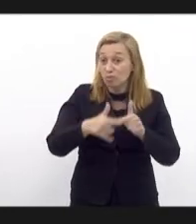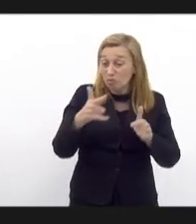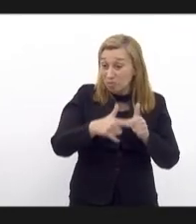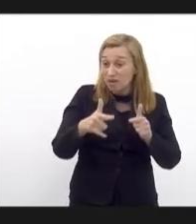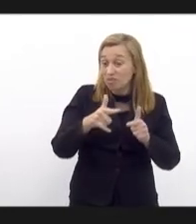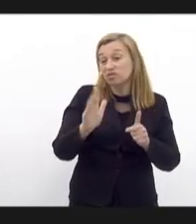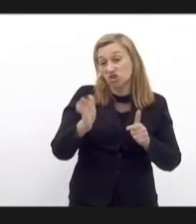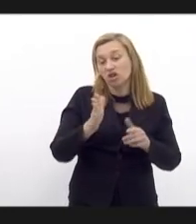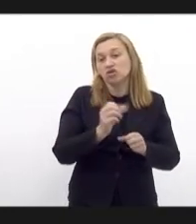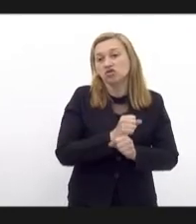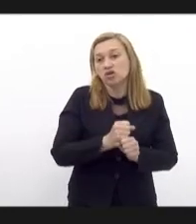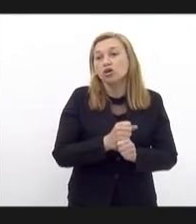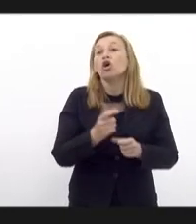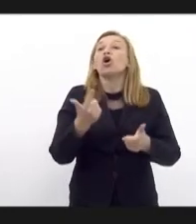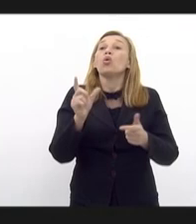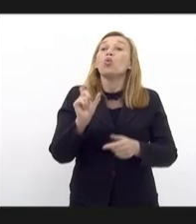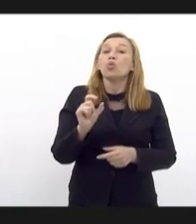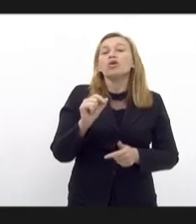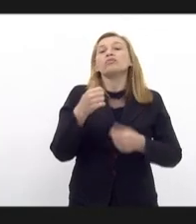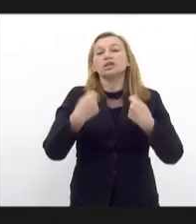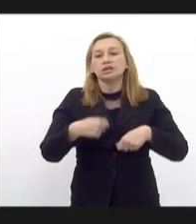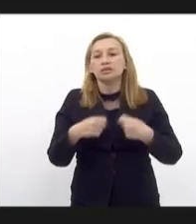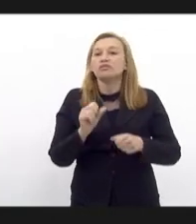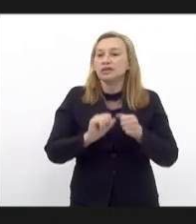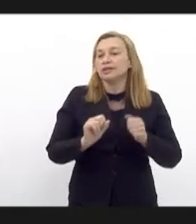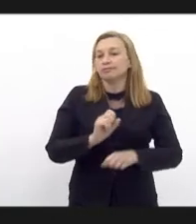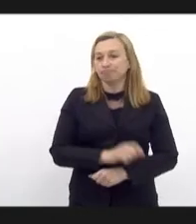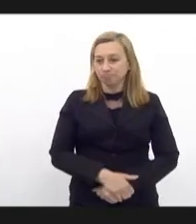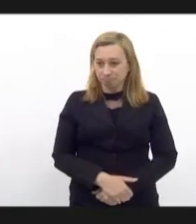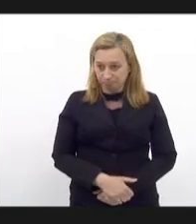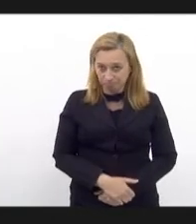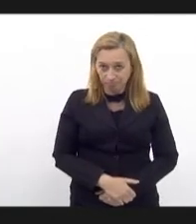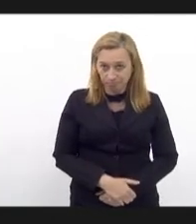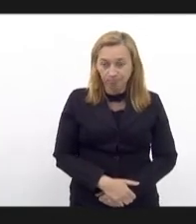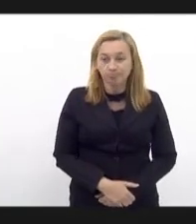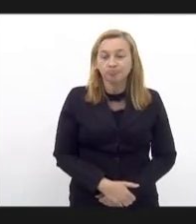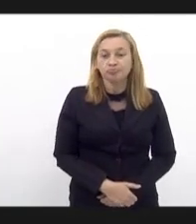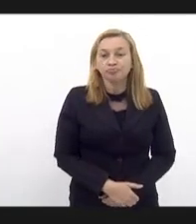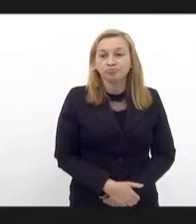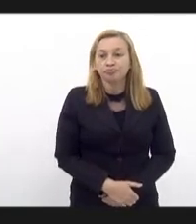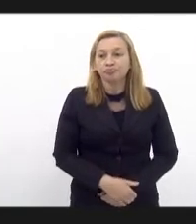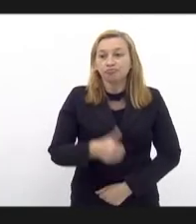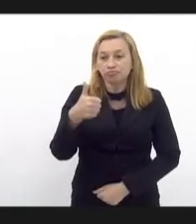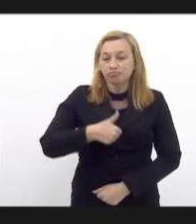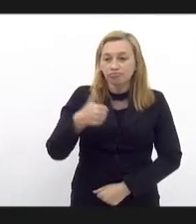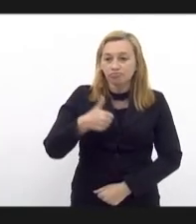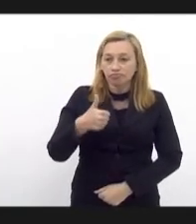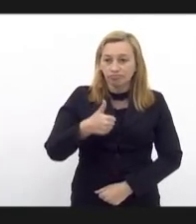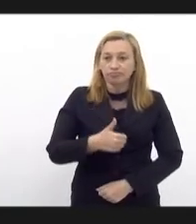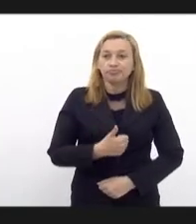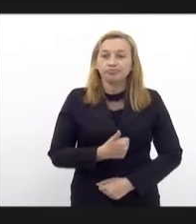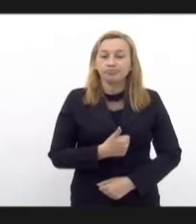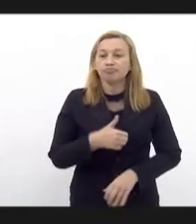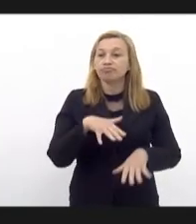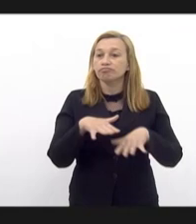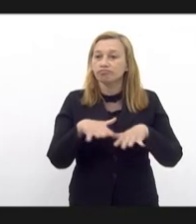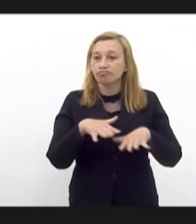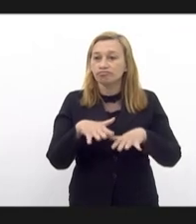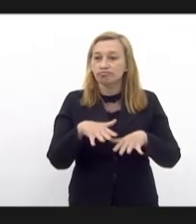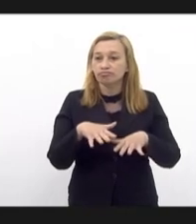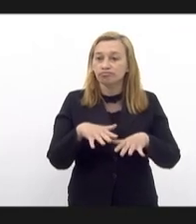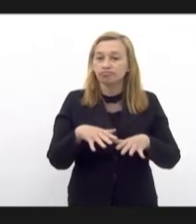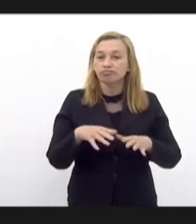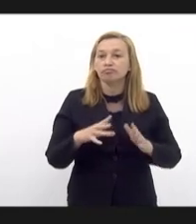tempo. O que nós precisamos fazer, presidente? Vamos lá, sendo bastante prático. Primeiro, encaminhar a mobilização da